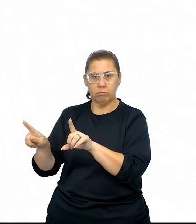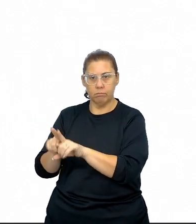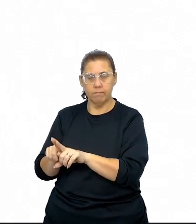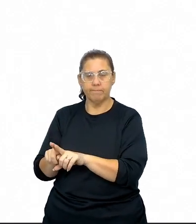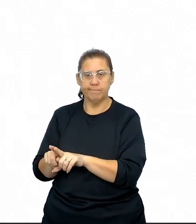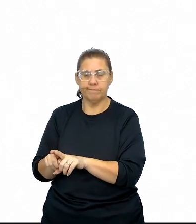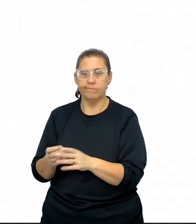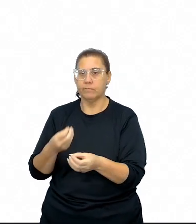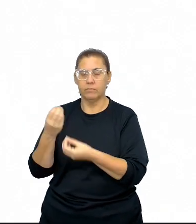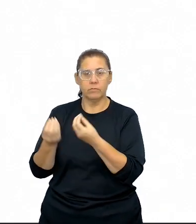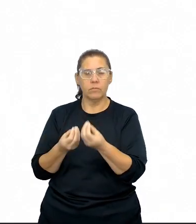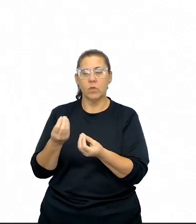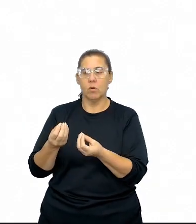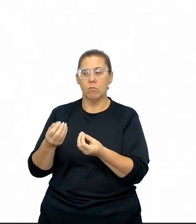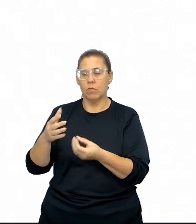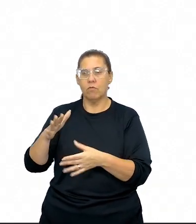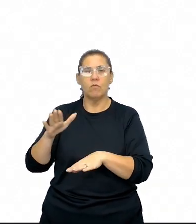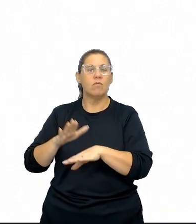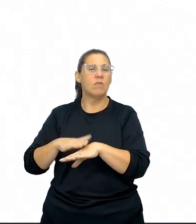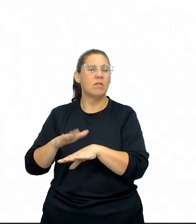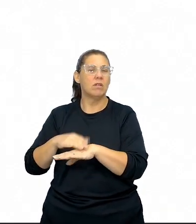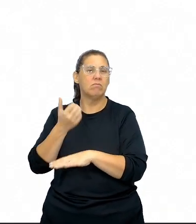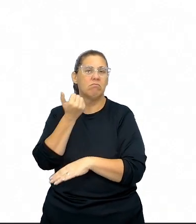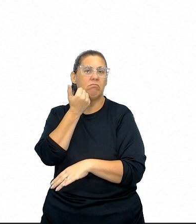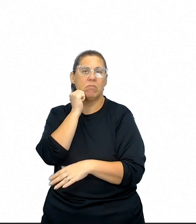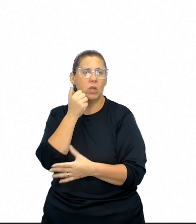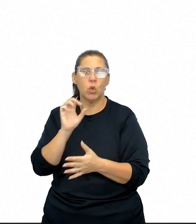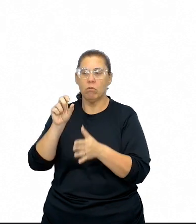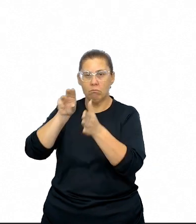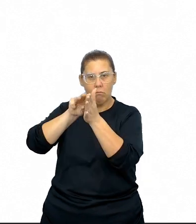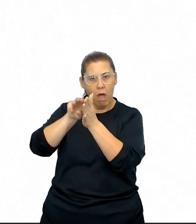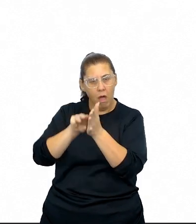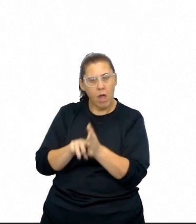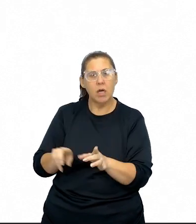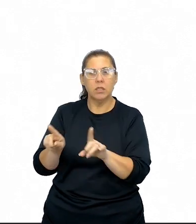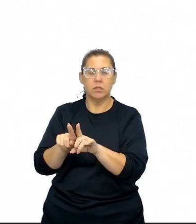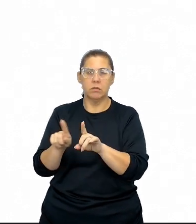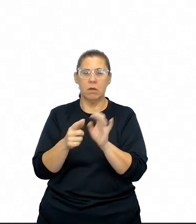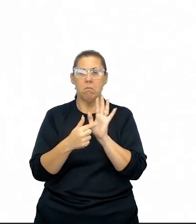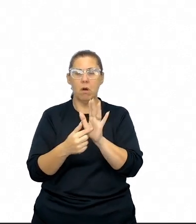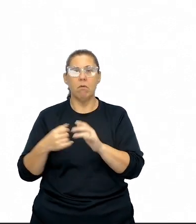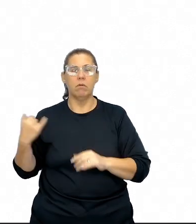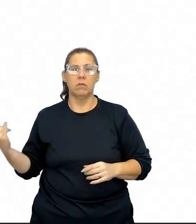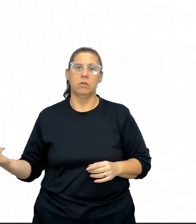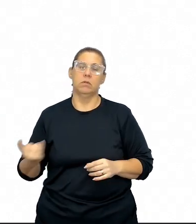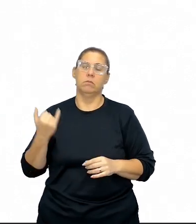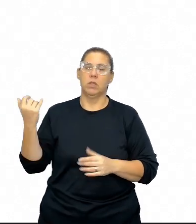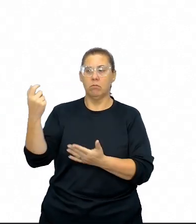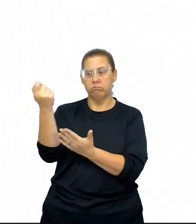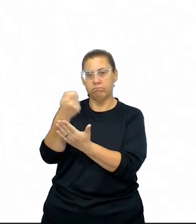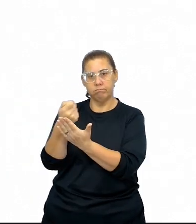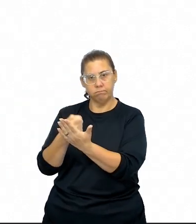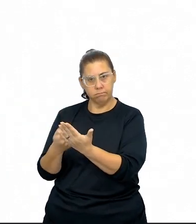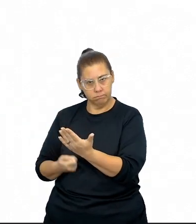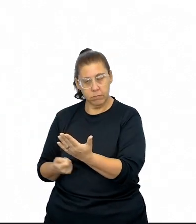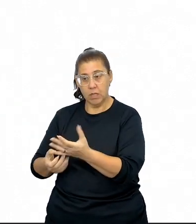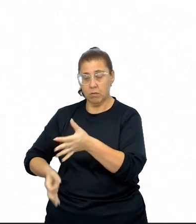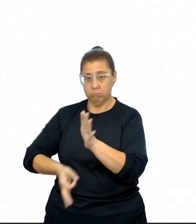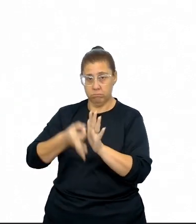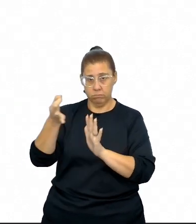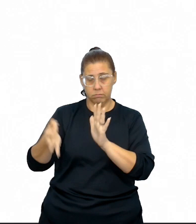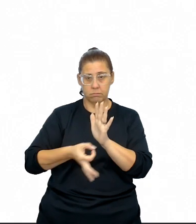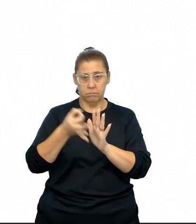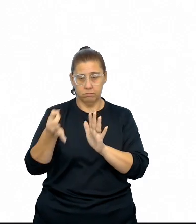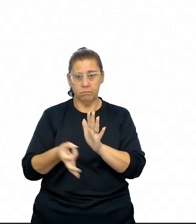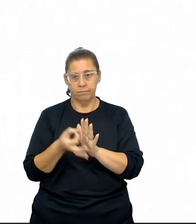o fazer científico, além de todo o método, também traz a importância da escrita, da